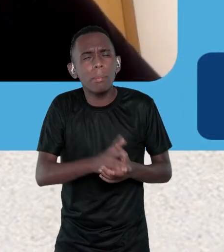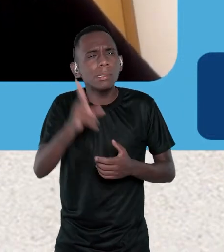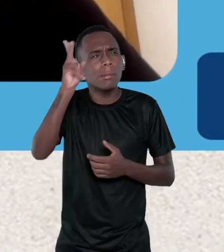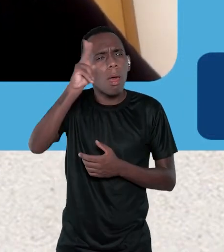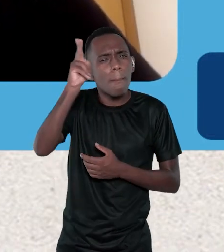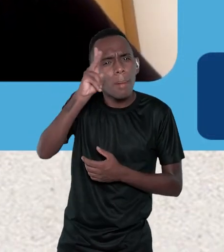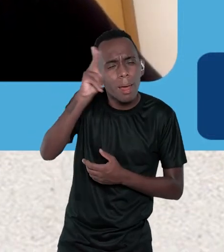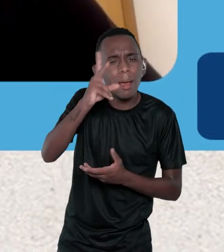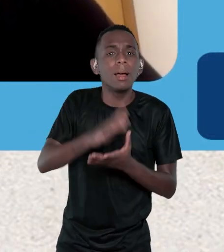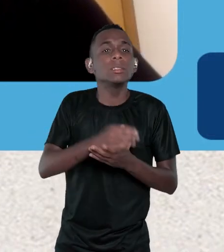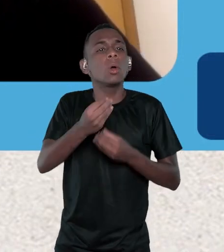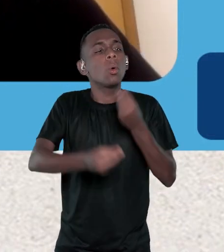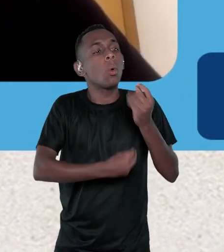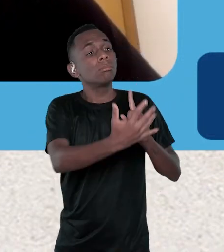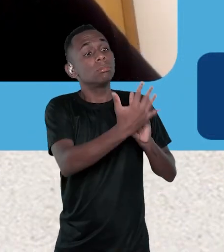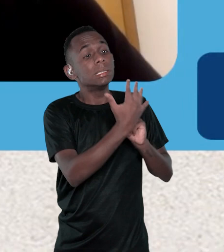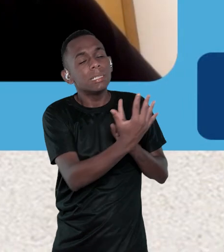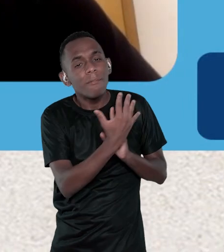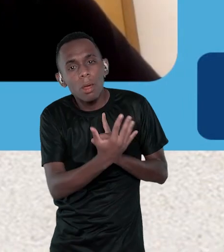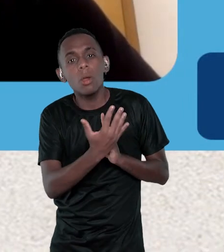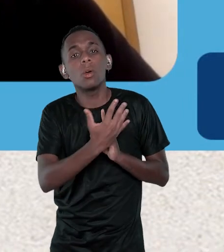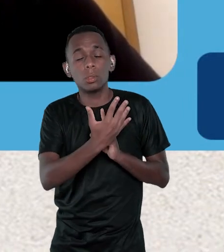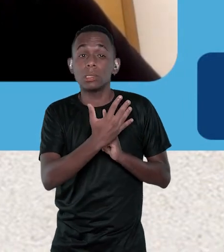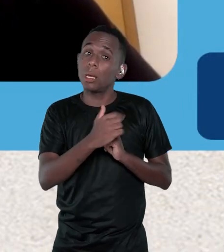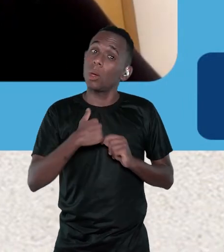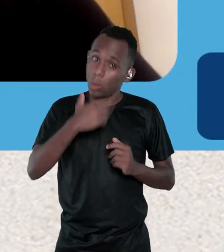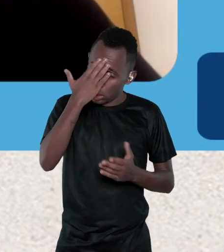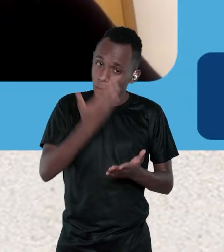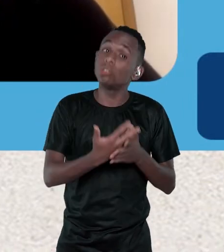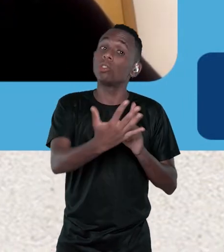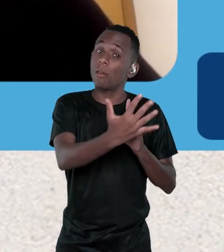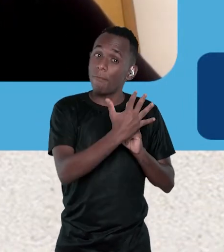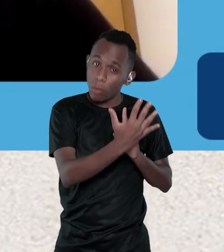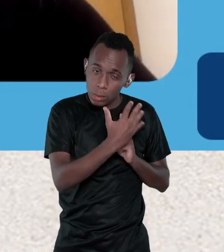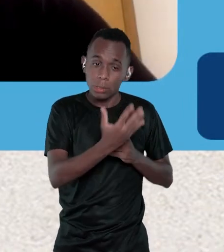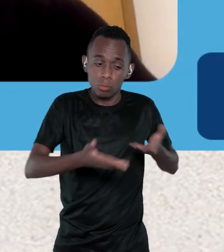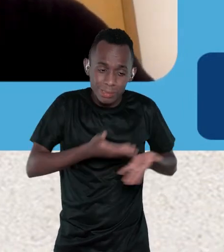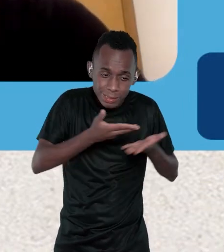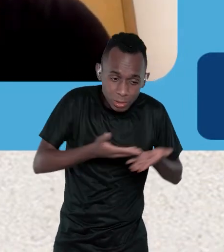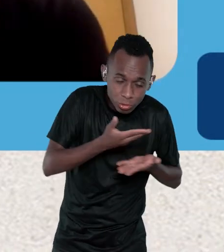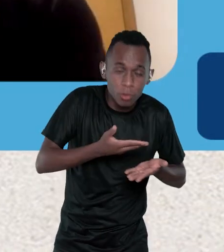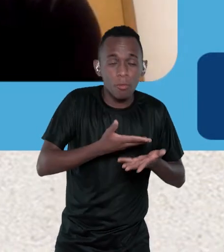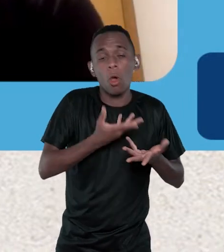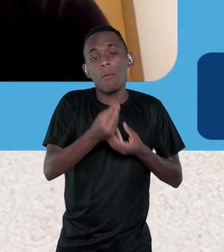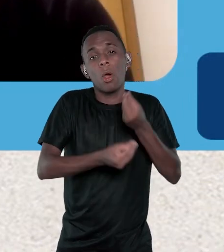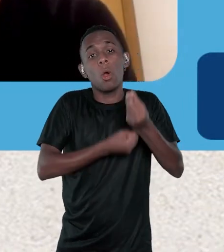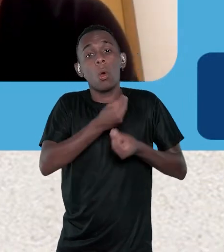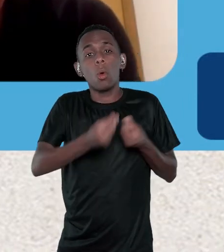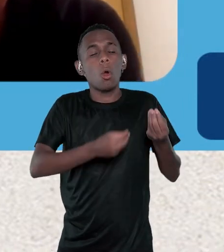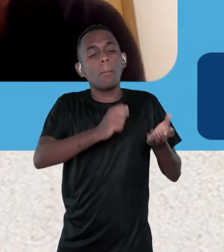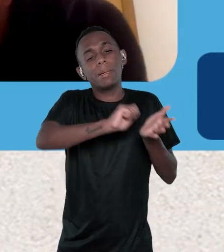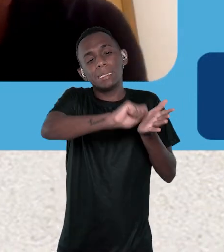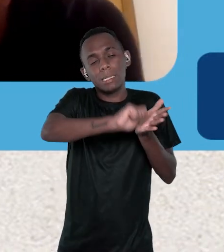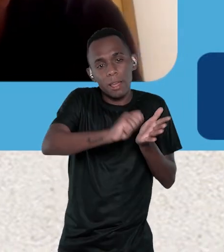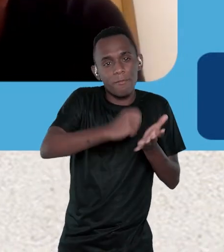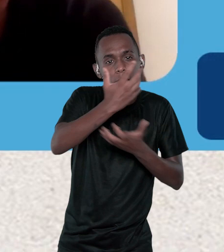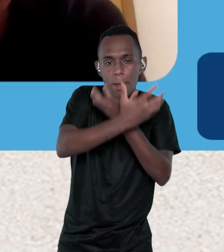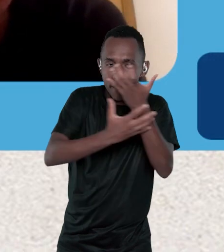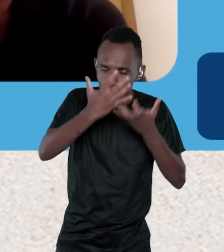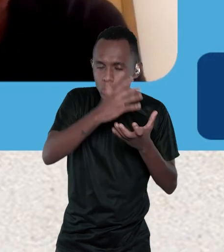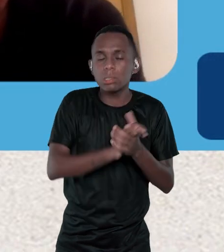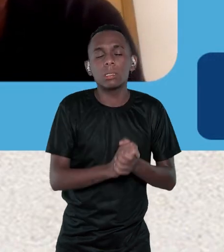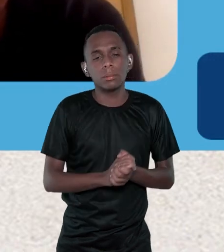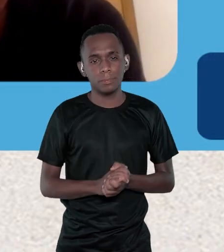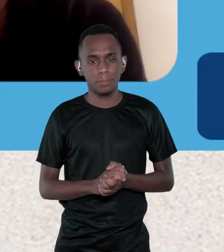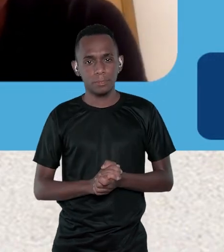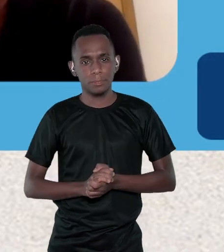suas lembranças, e isso influencia, eu acredito que sim, né? De alguma forma, na sua forma de fazer música e